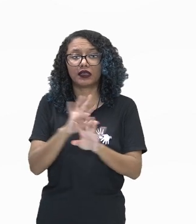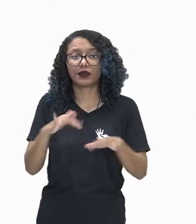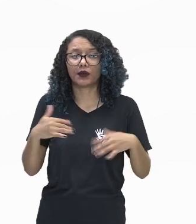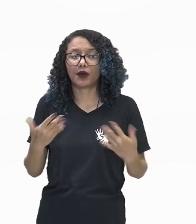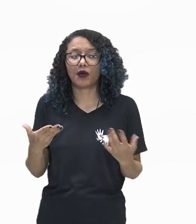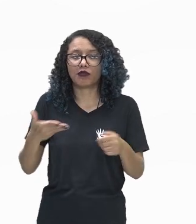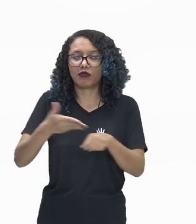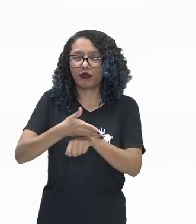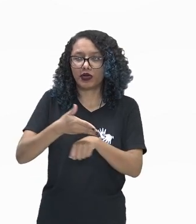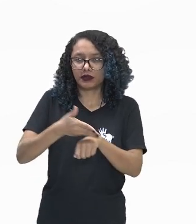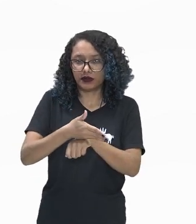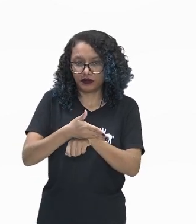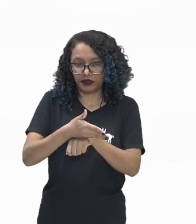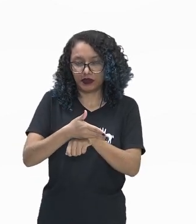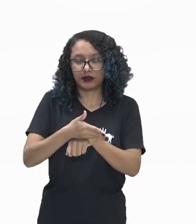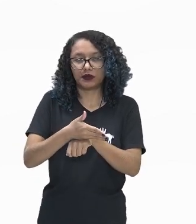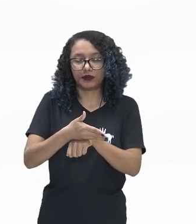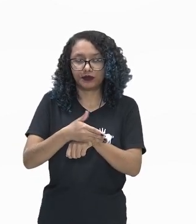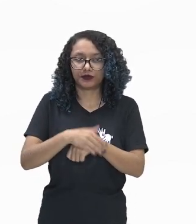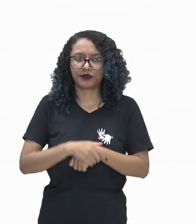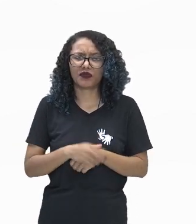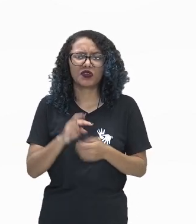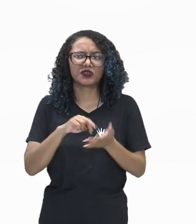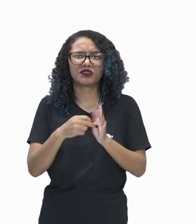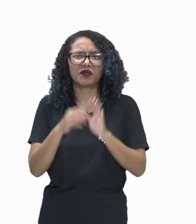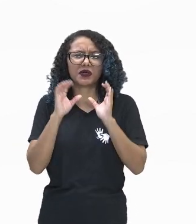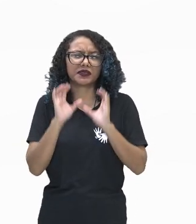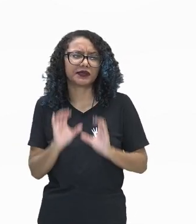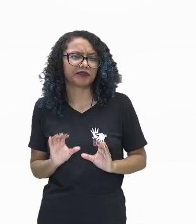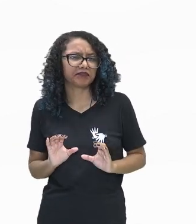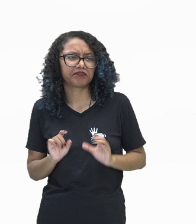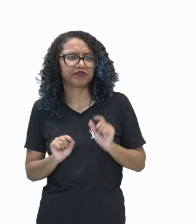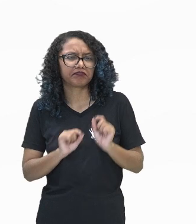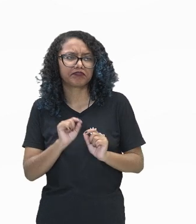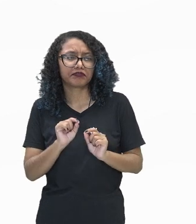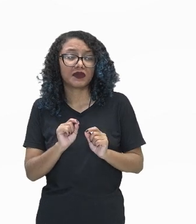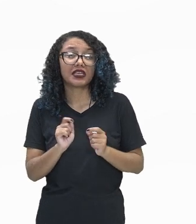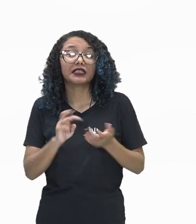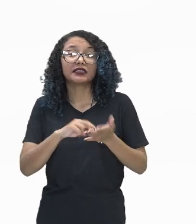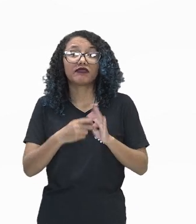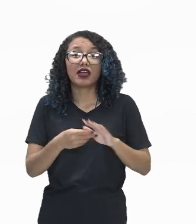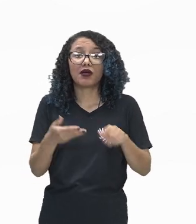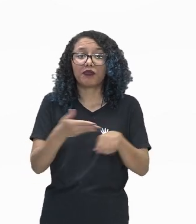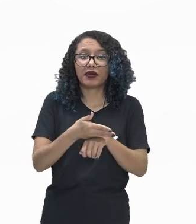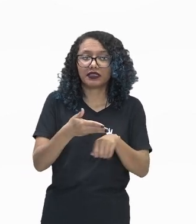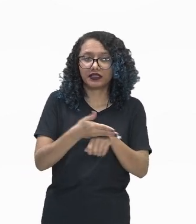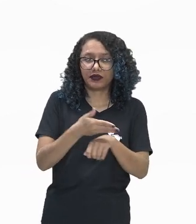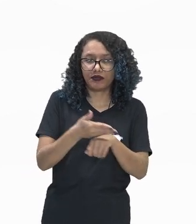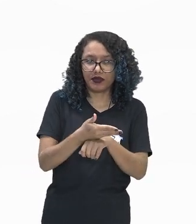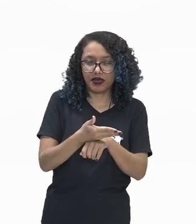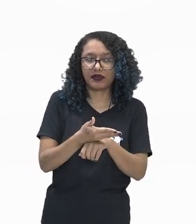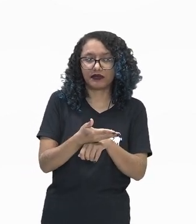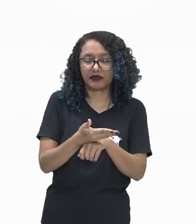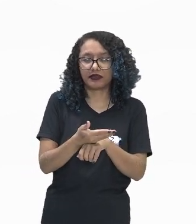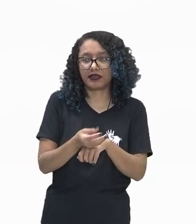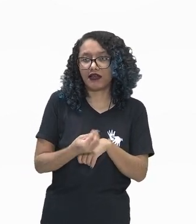o que é ser cidadão? Ser cidadão é participar da vida da